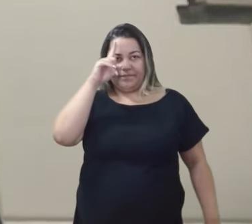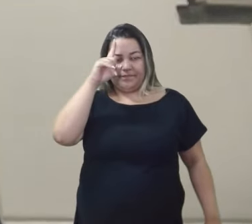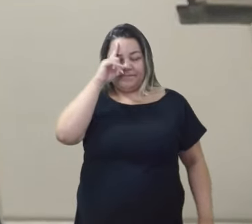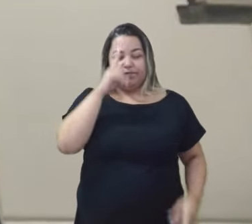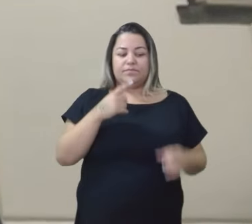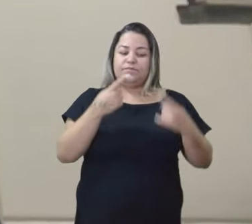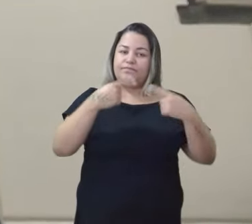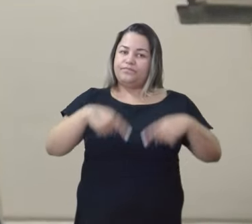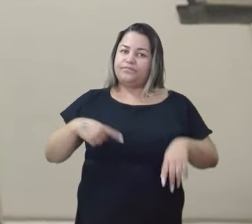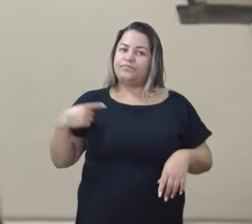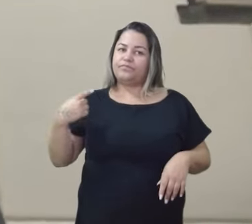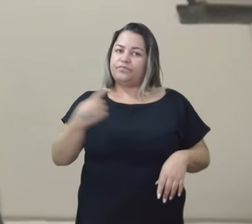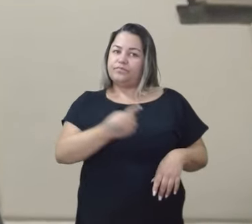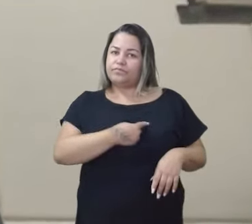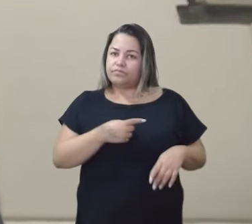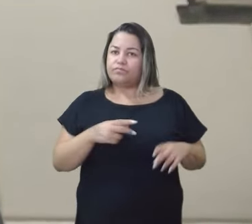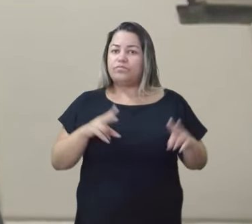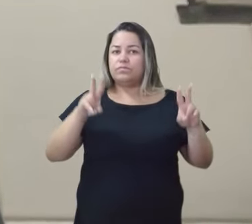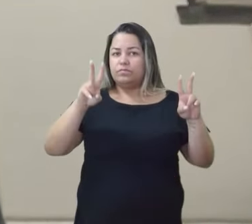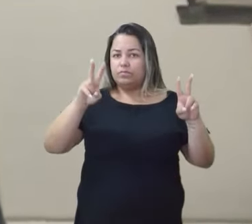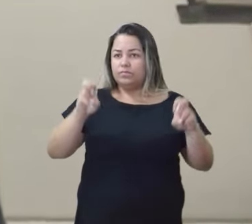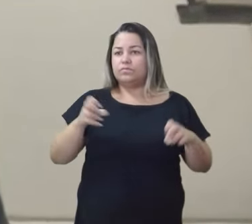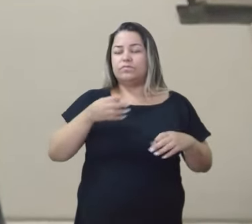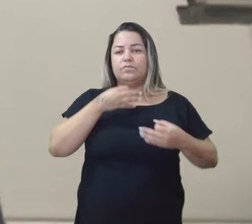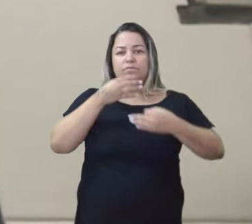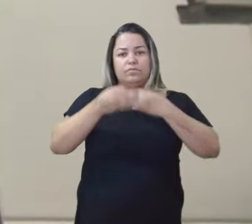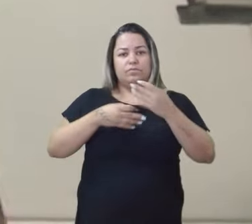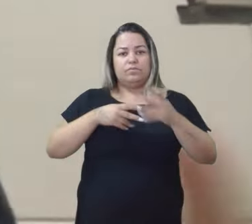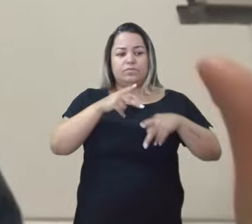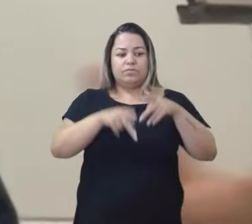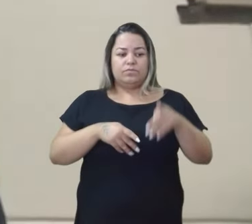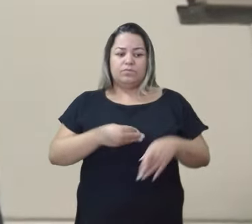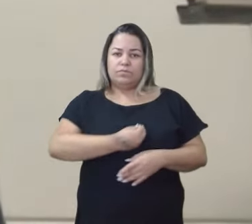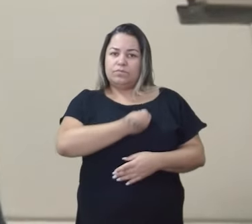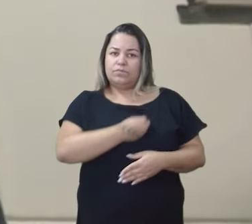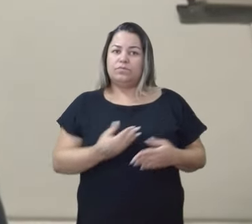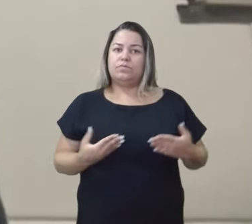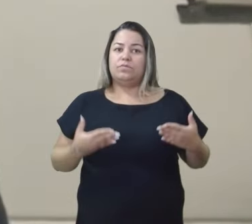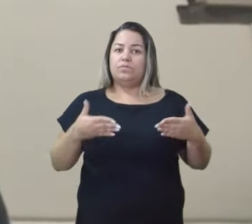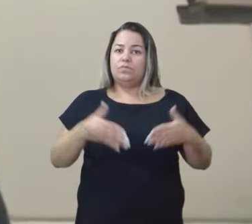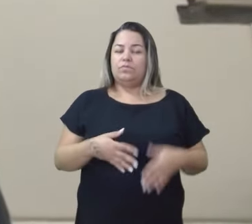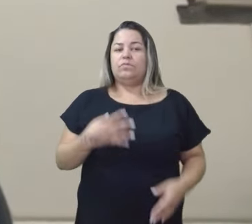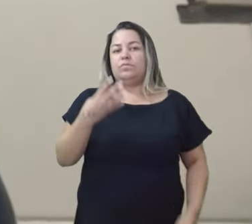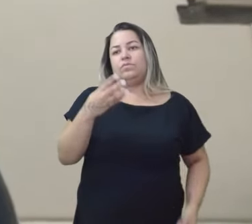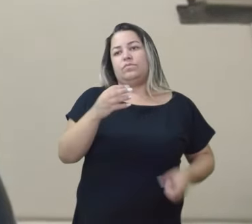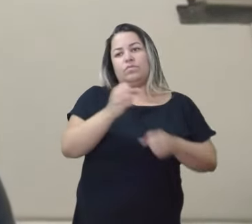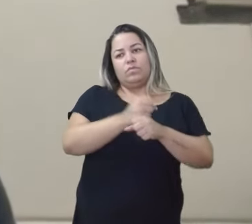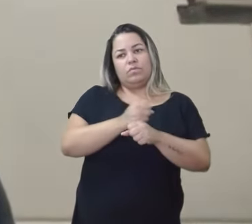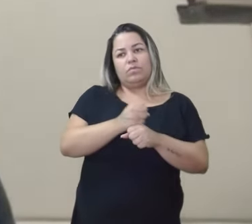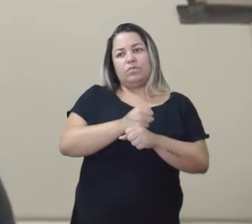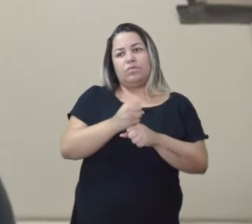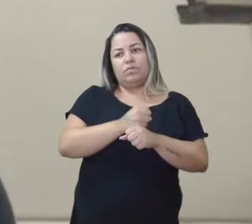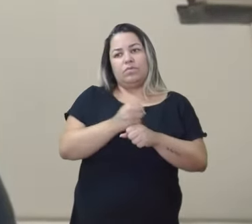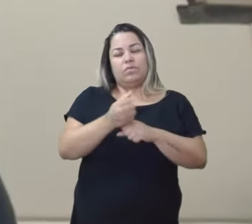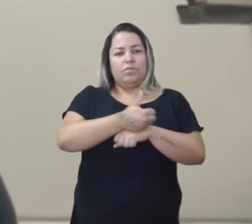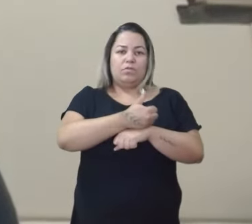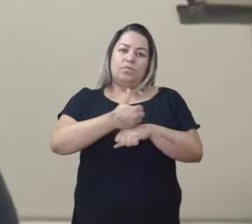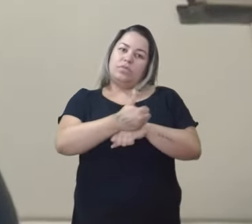esse nosso lema de gestão: participação popular durante todo o percurso desses próximos 4 anos para o